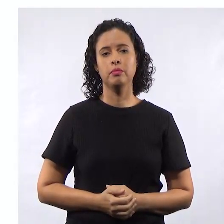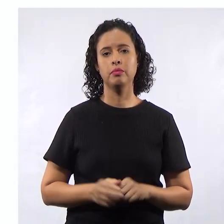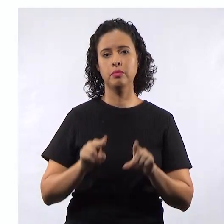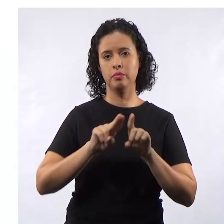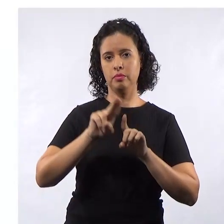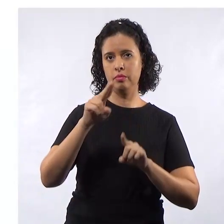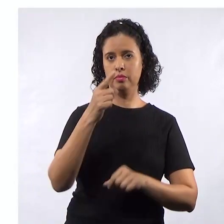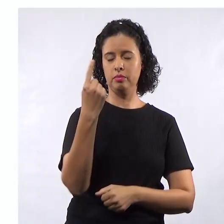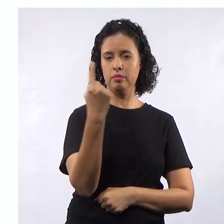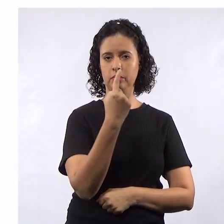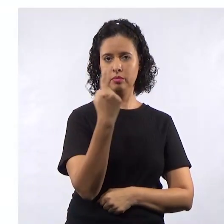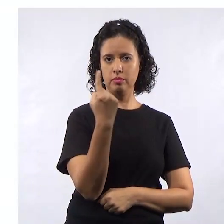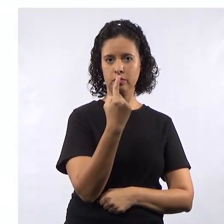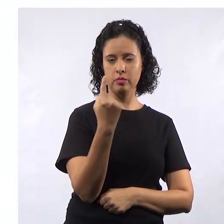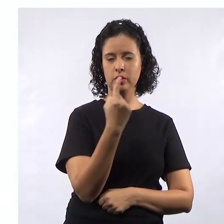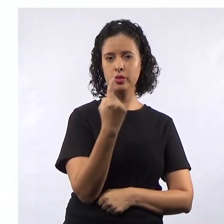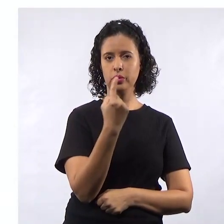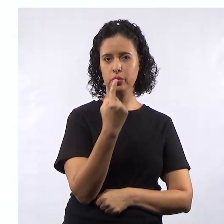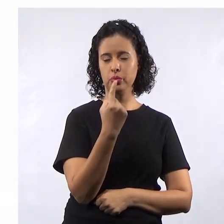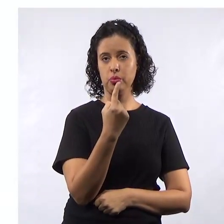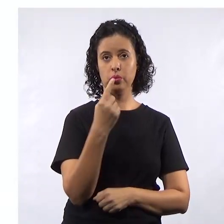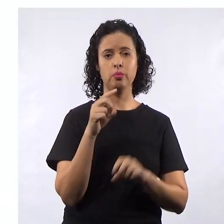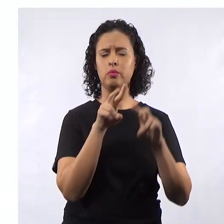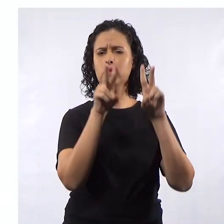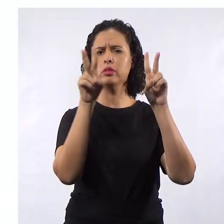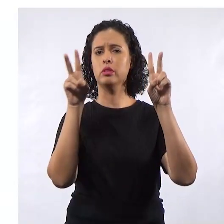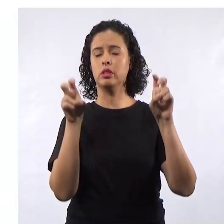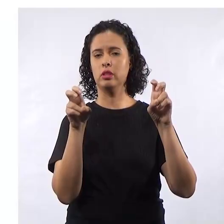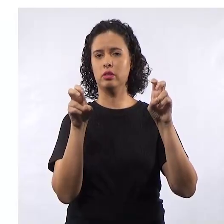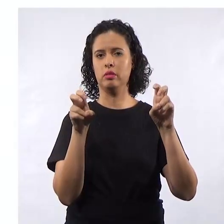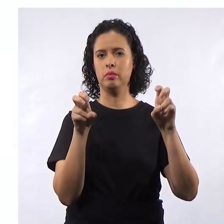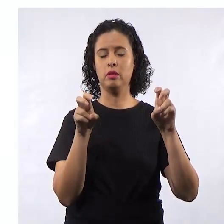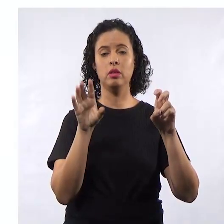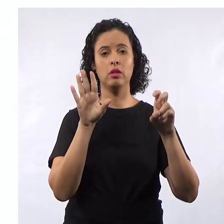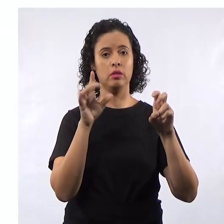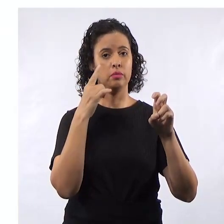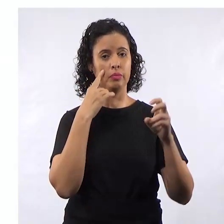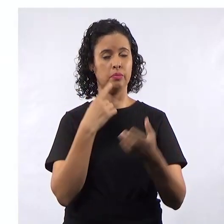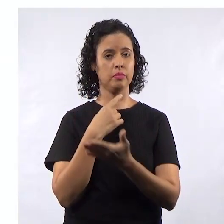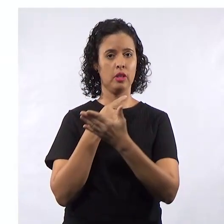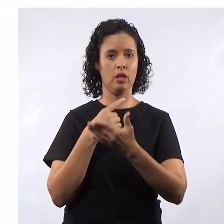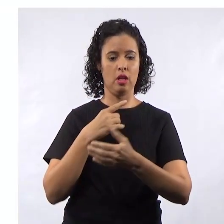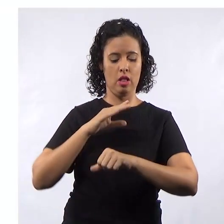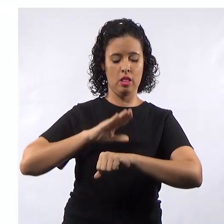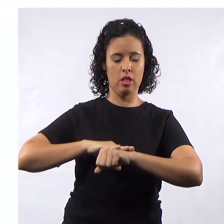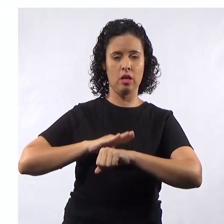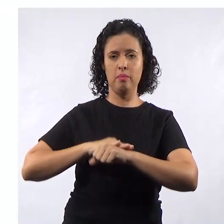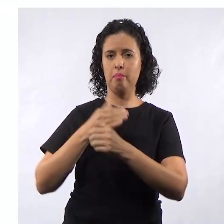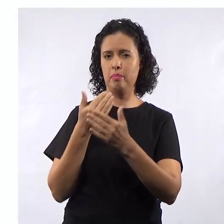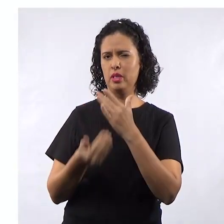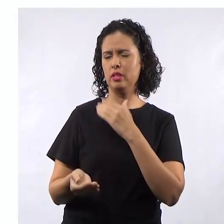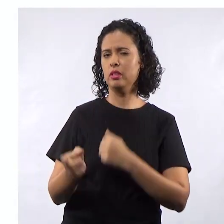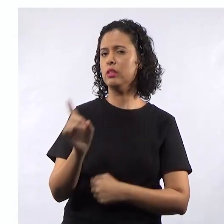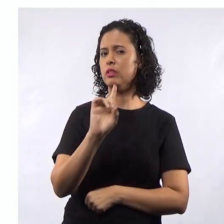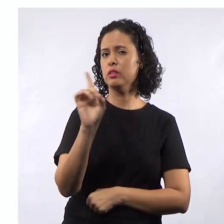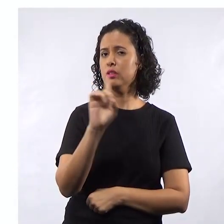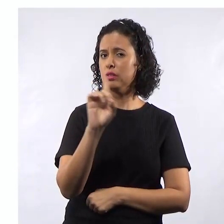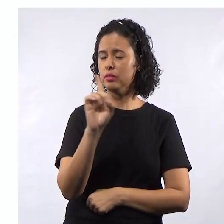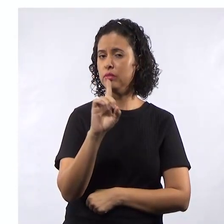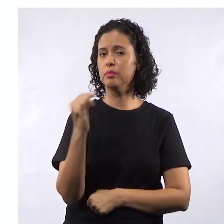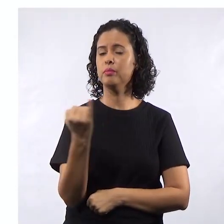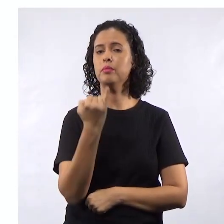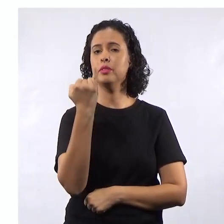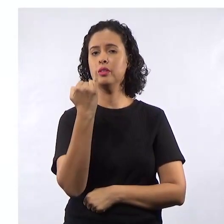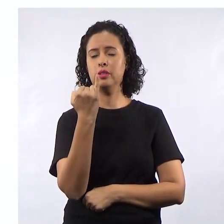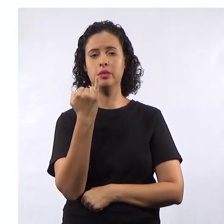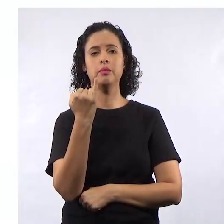1, a gente não pode perder tempo, né? Porque sabemos que nós temos aqui mais ou menos 30 minutos para passar para vocês